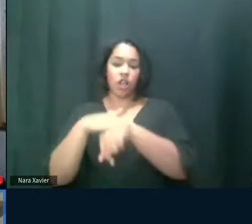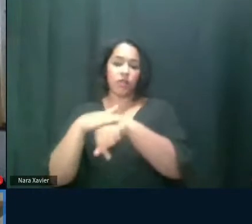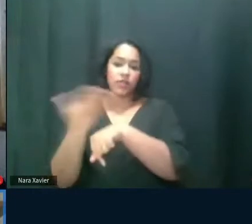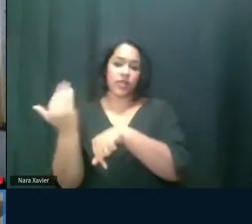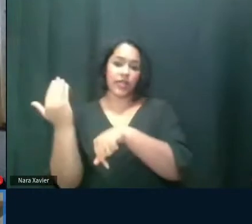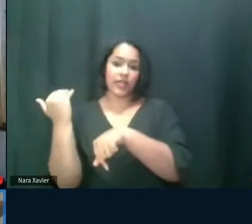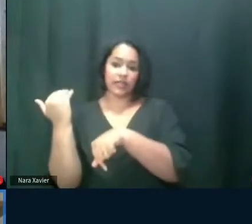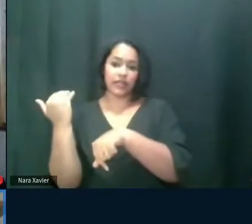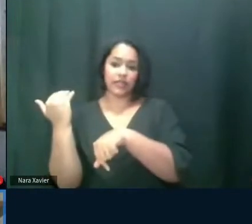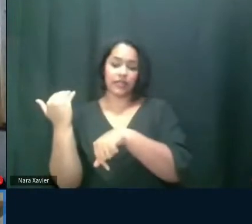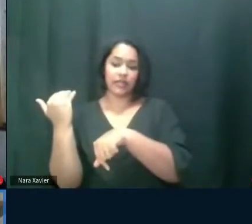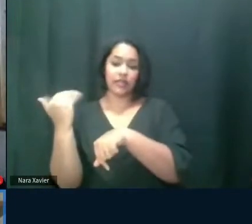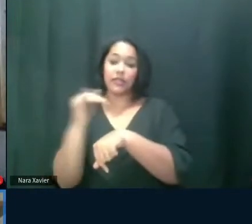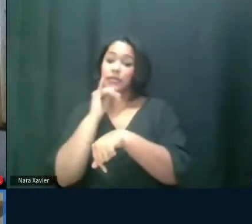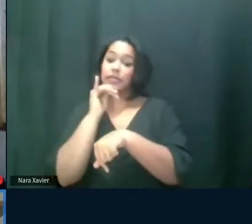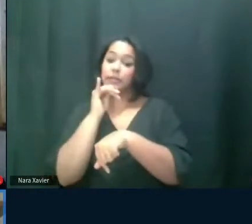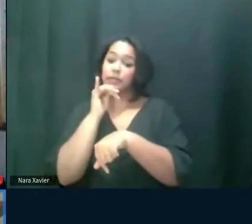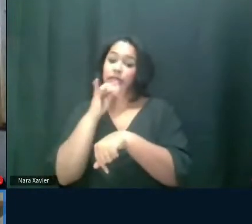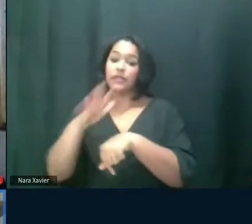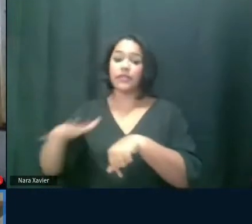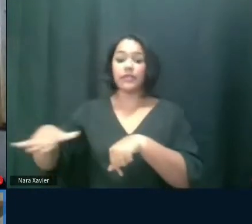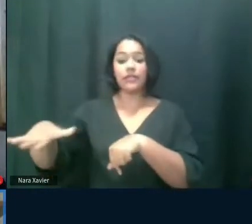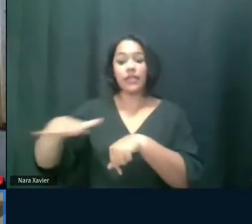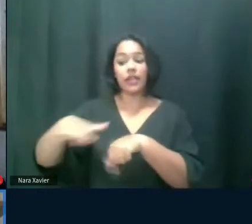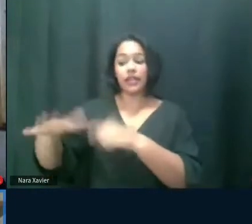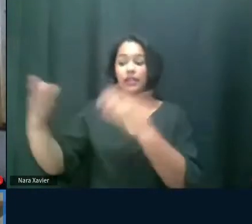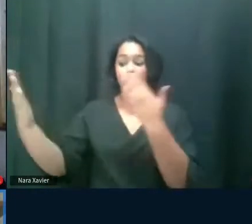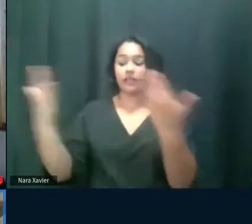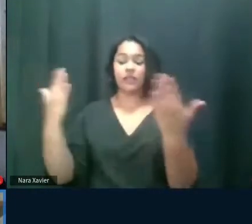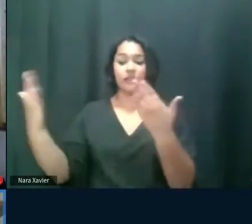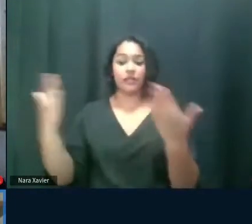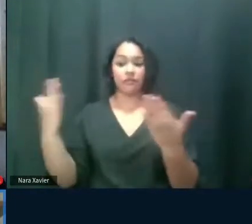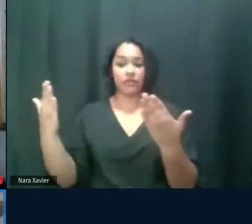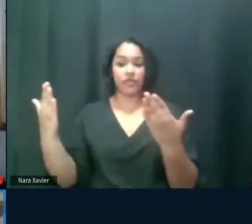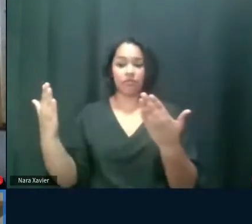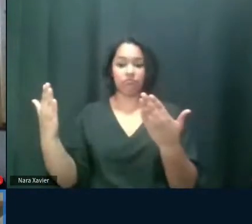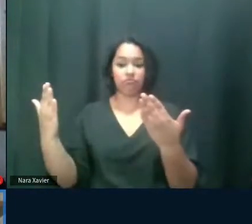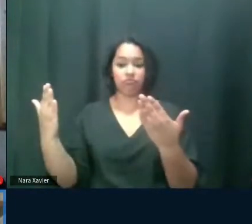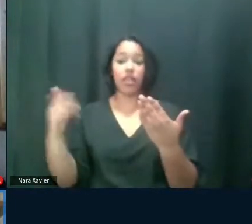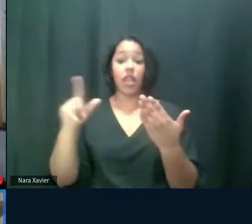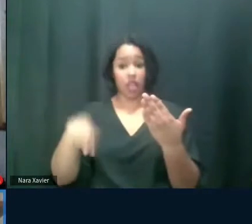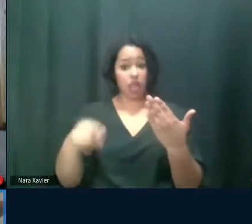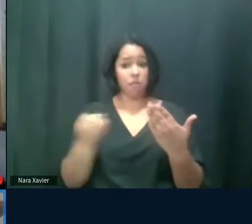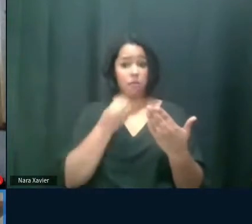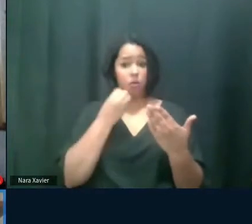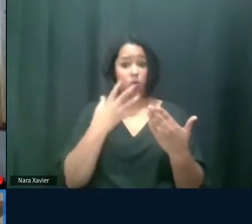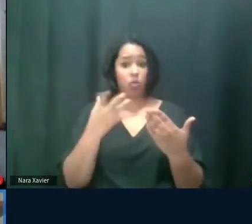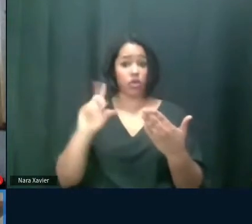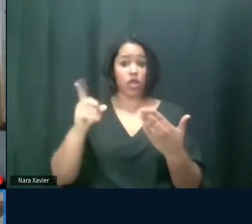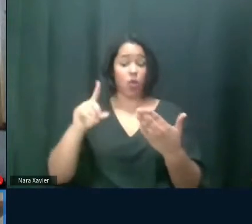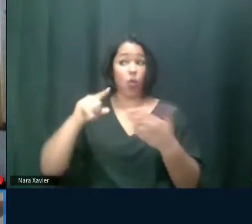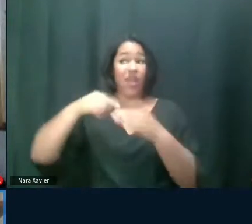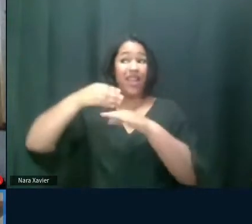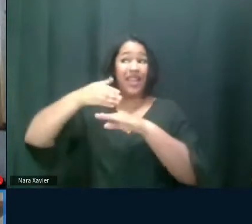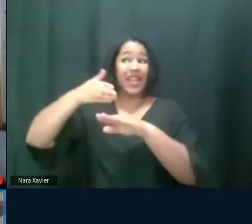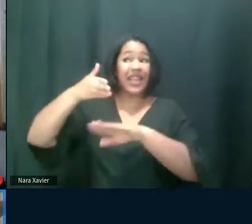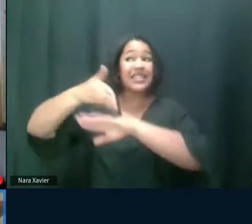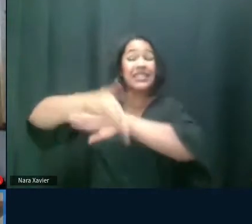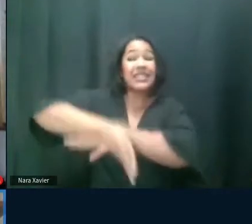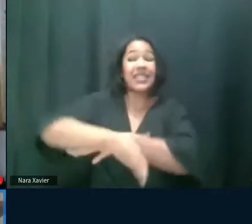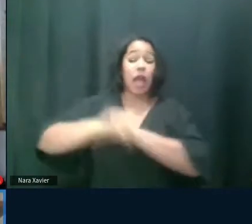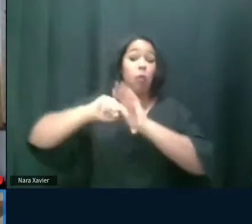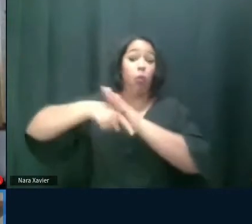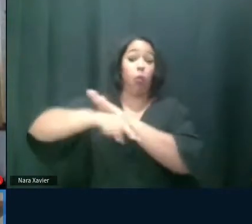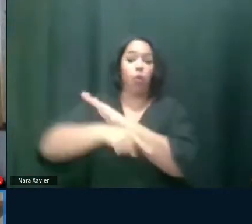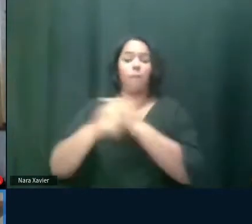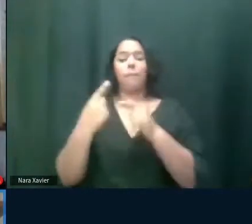isso, que para fins de comparação e de contraste, era bom também não adentrar demais, porque você não tinha